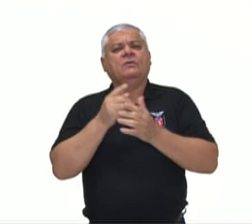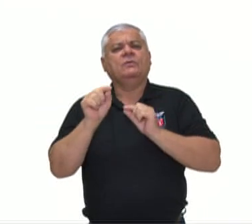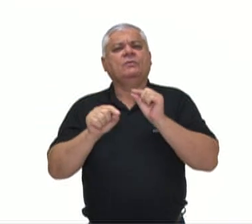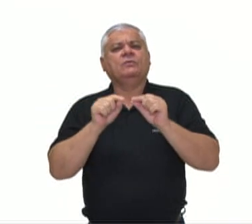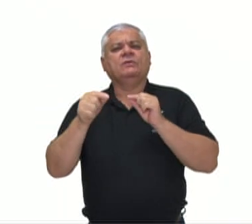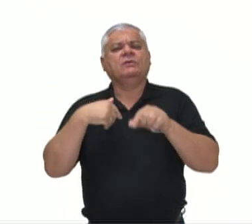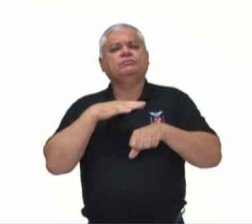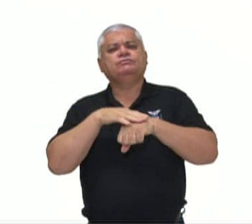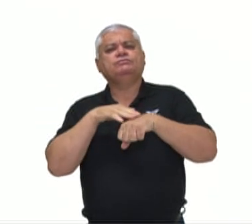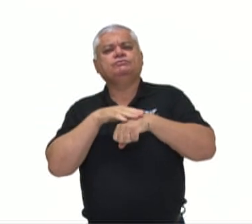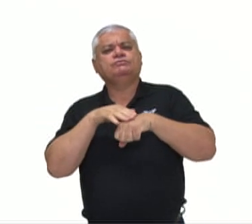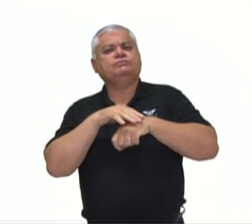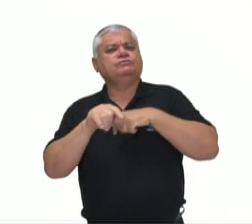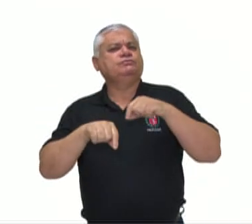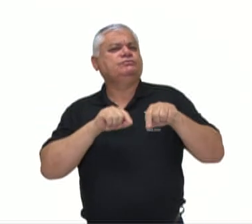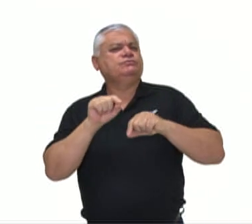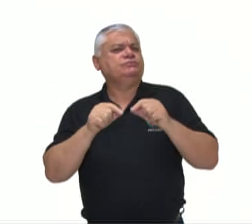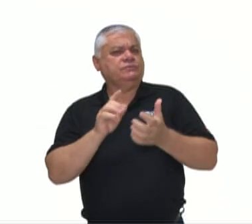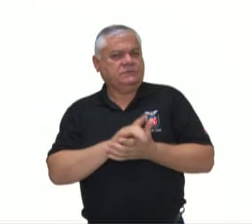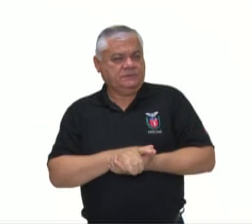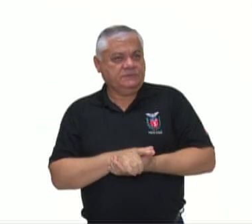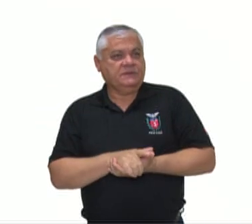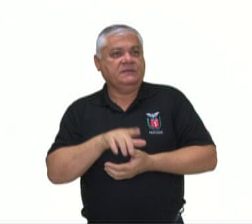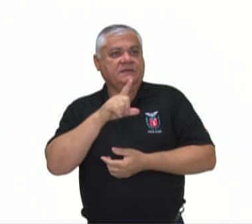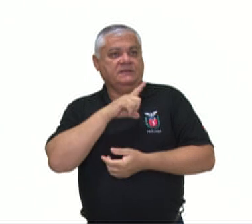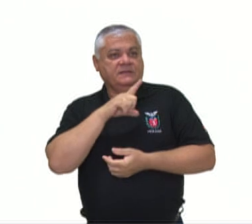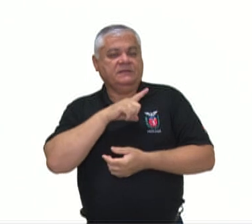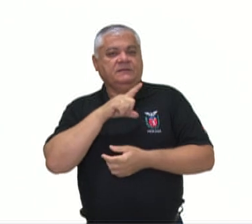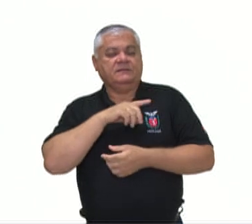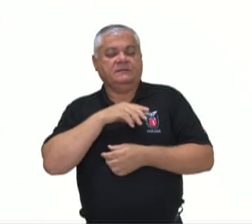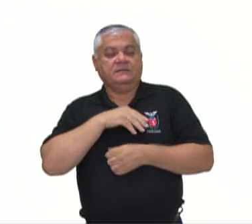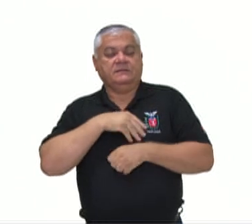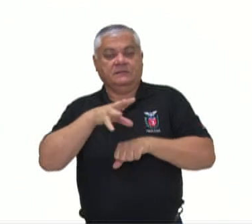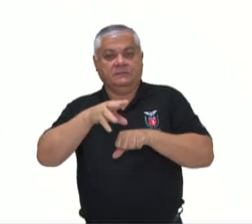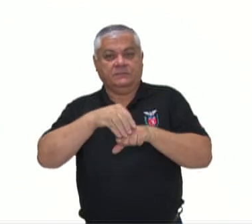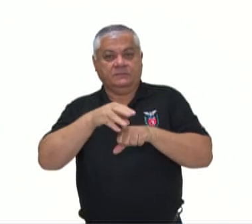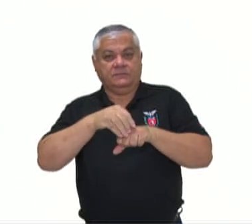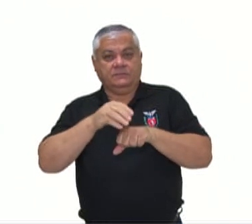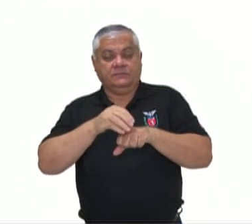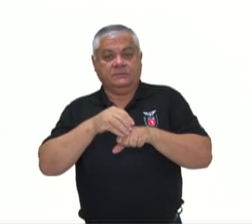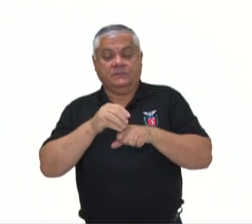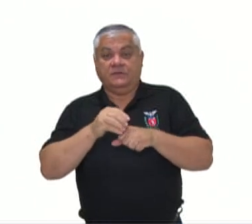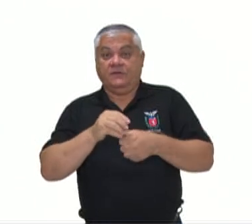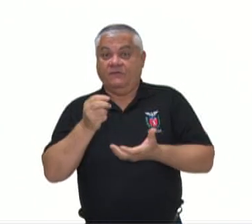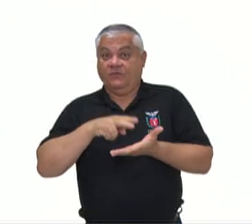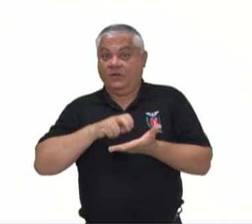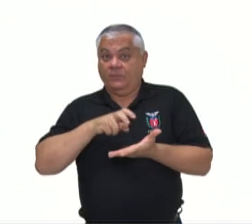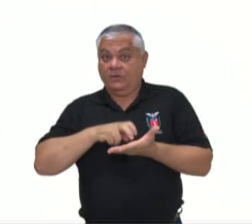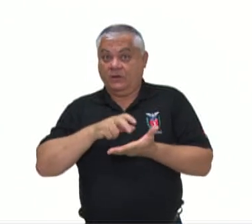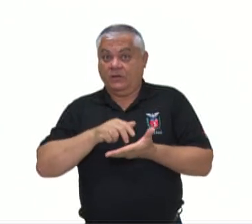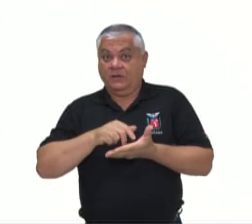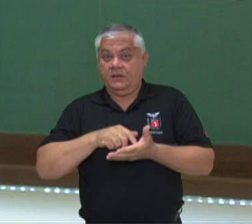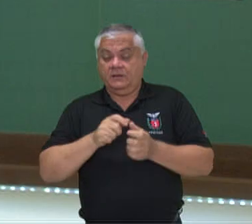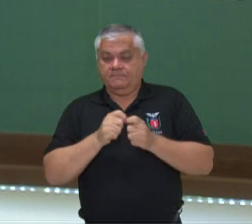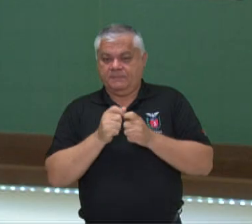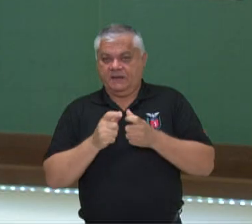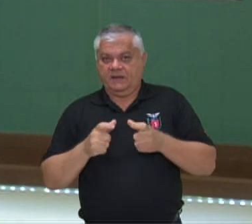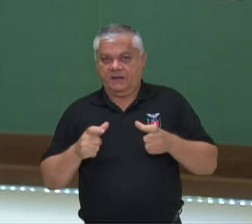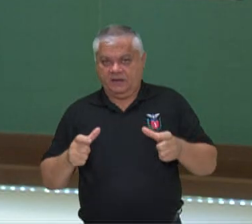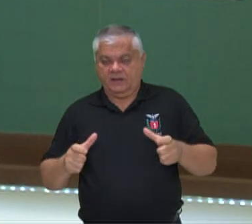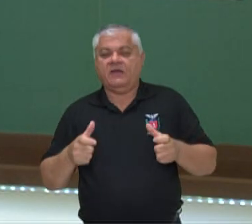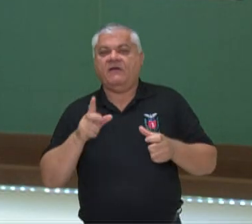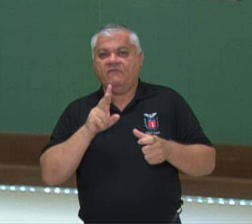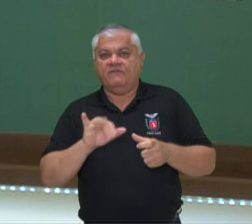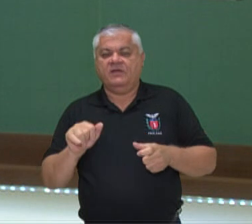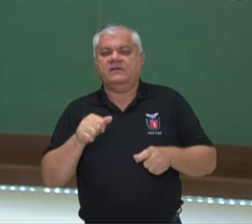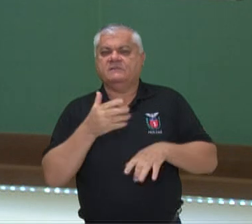iremos conversar hoje. Teremos então a aquisição de vocabulário por meio de exercícios, então como toda aula a gente vai ampliar o nosso vocabulário através